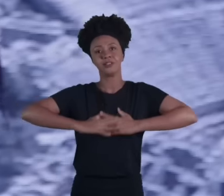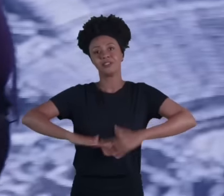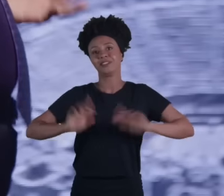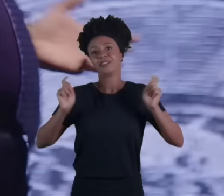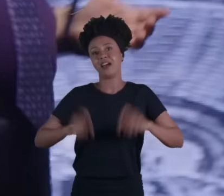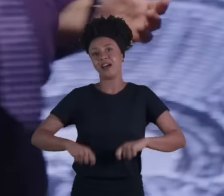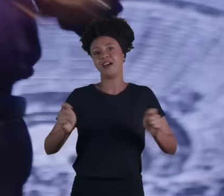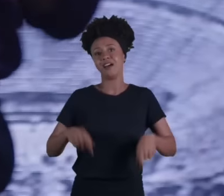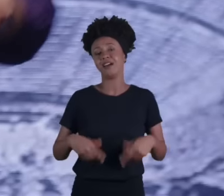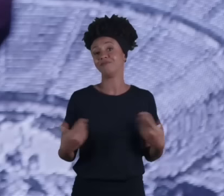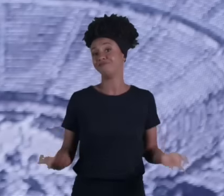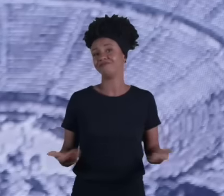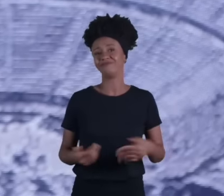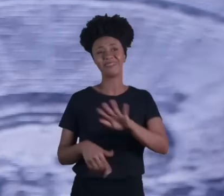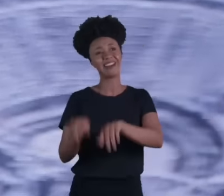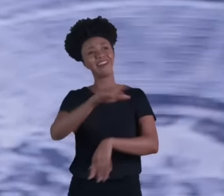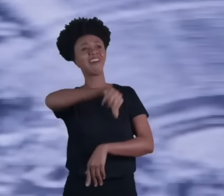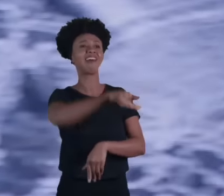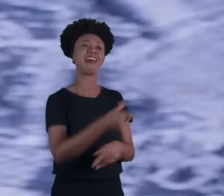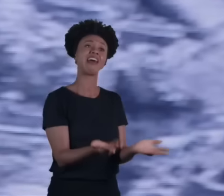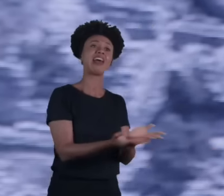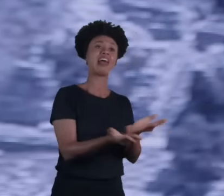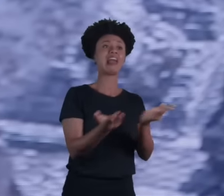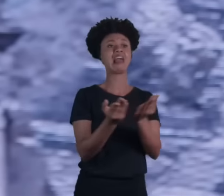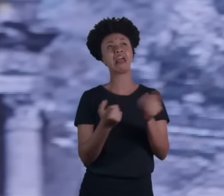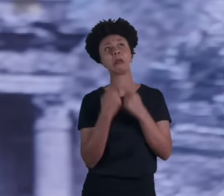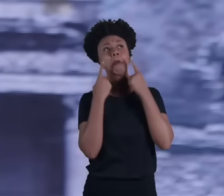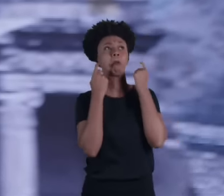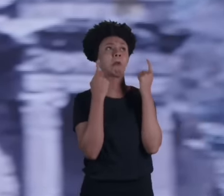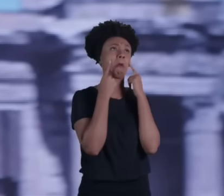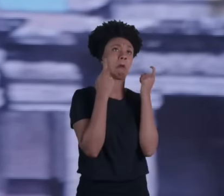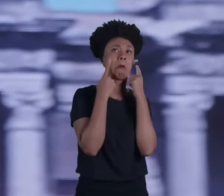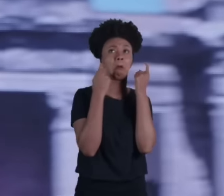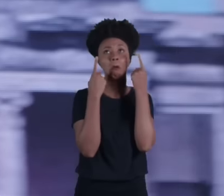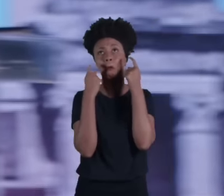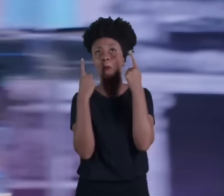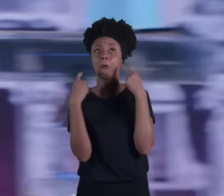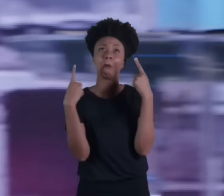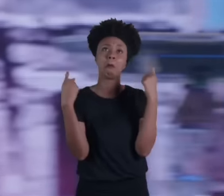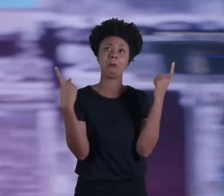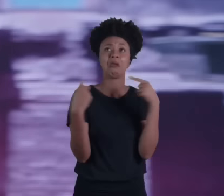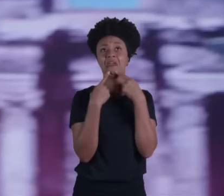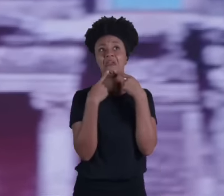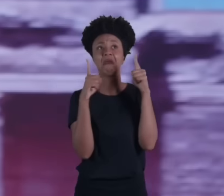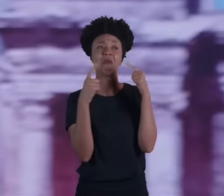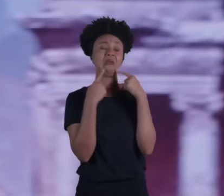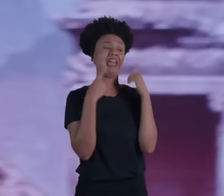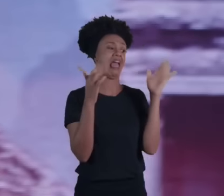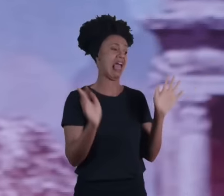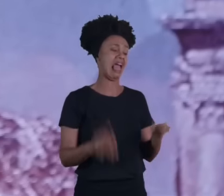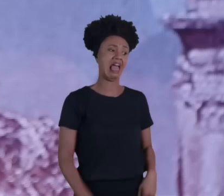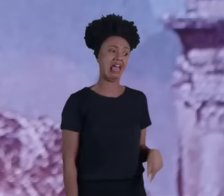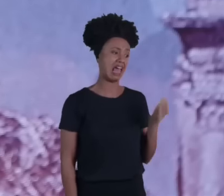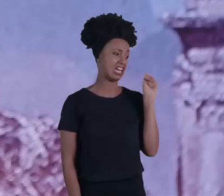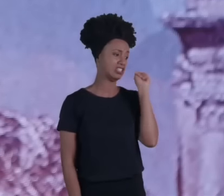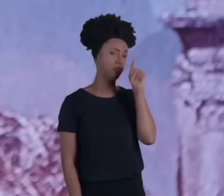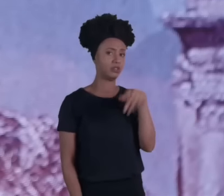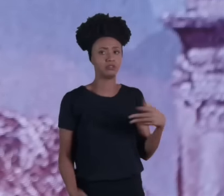consigo entender crente que vive com chororô, com reclamozinho: ai, está difícil.